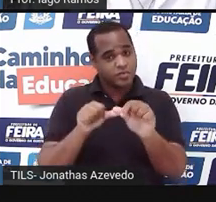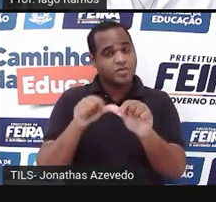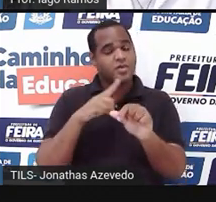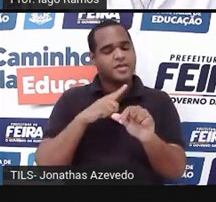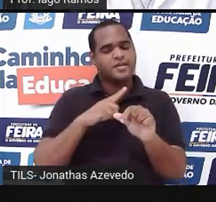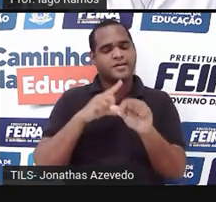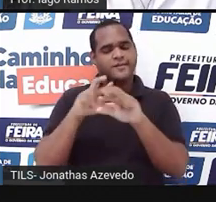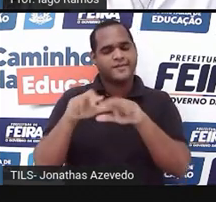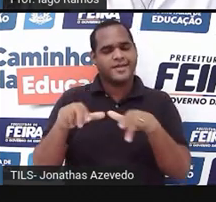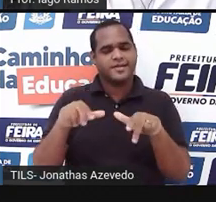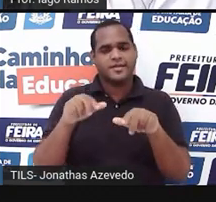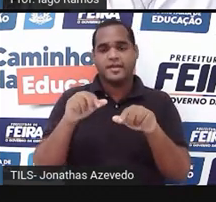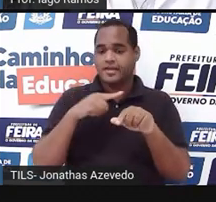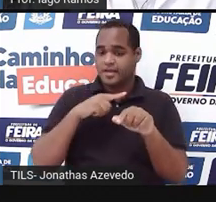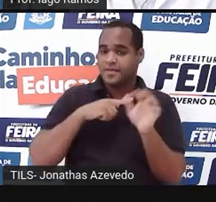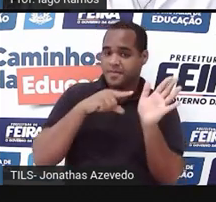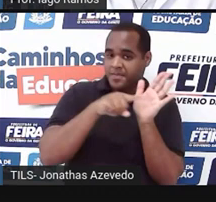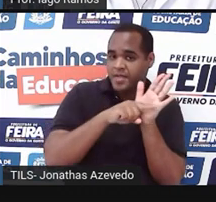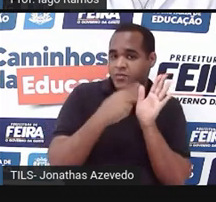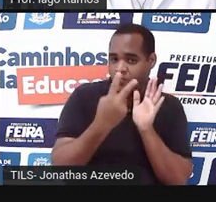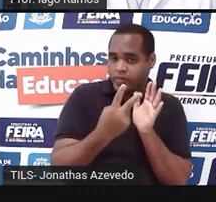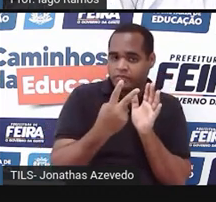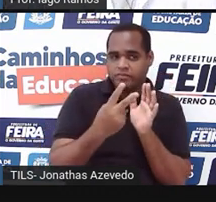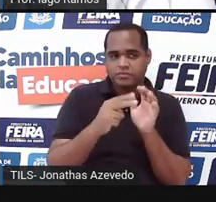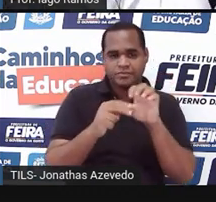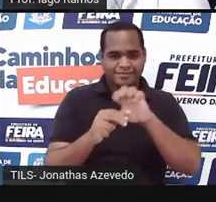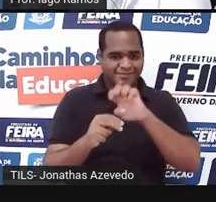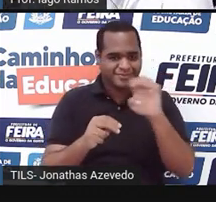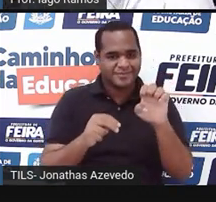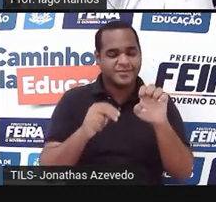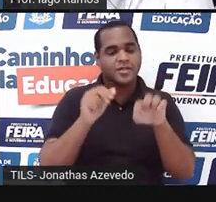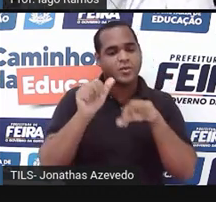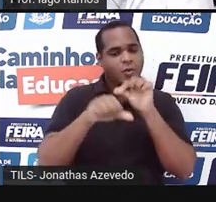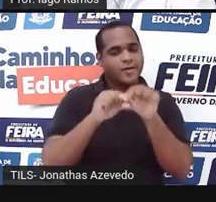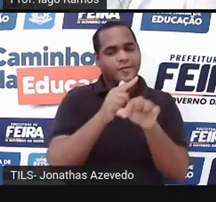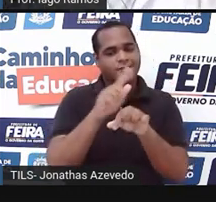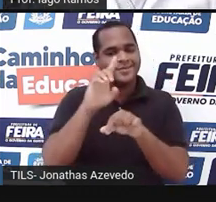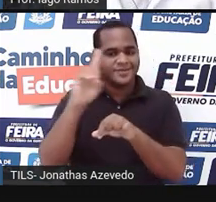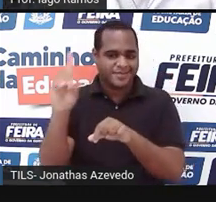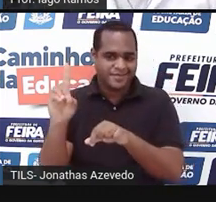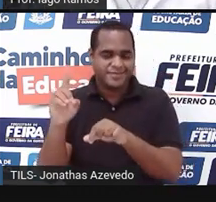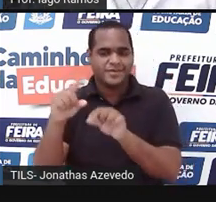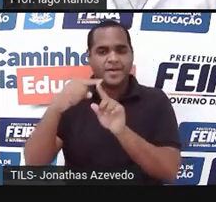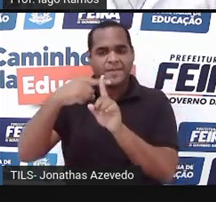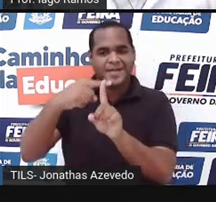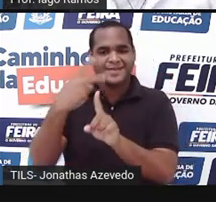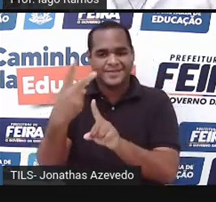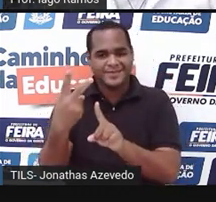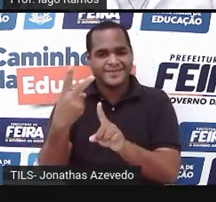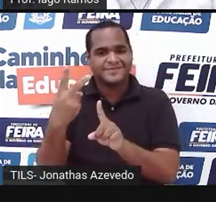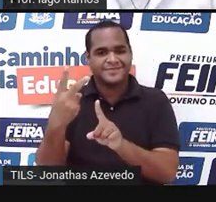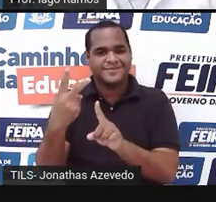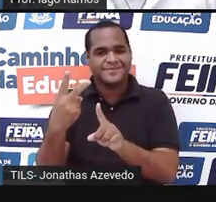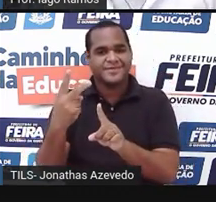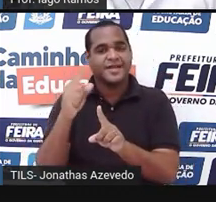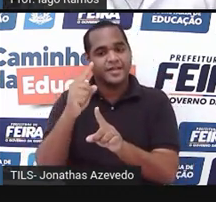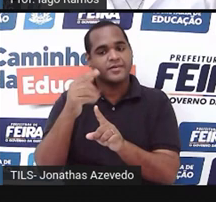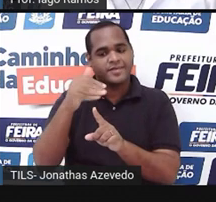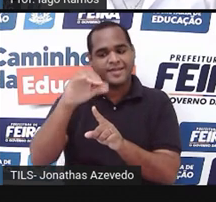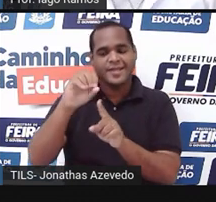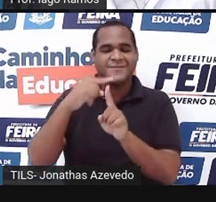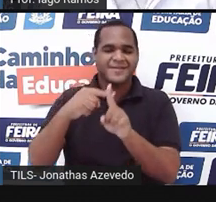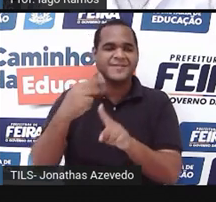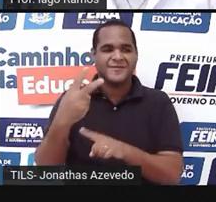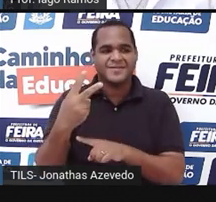tava menos dois do lado de do lado esquerdo vai para o outro lado mais dois e lá já tem o 10 tão lá fica 10